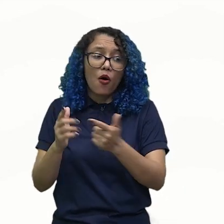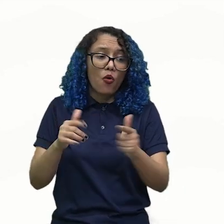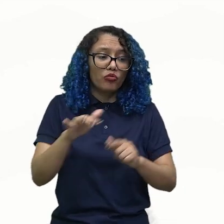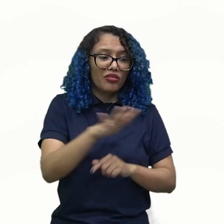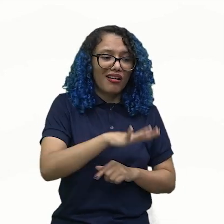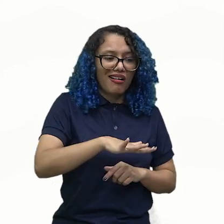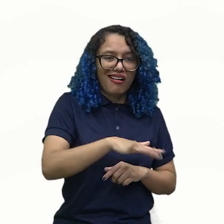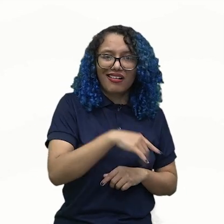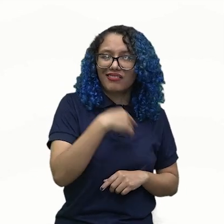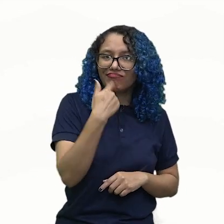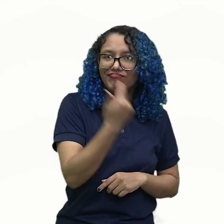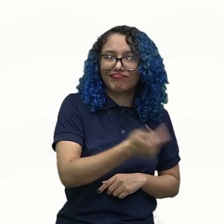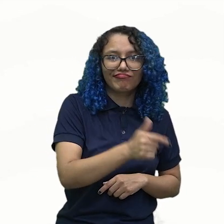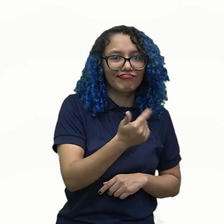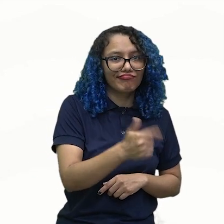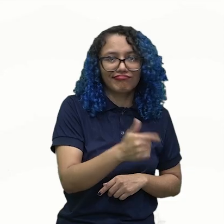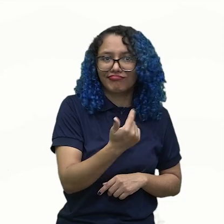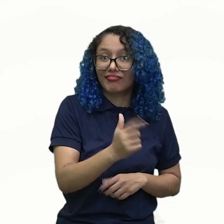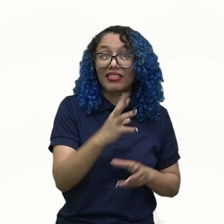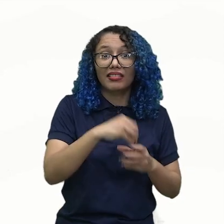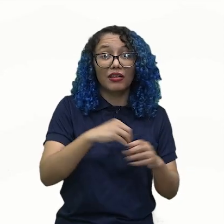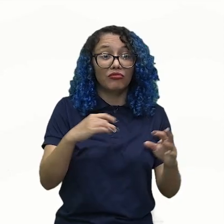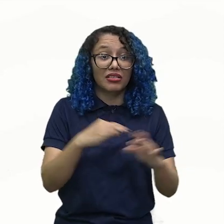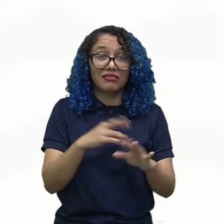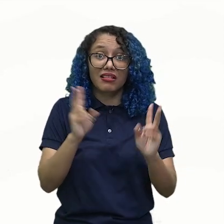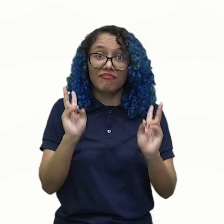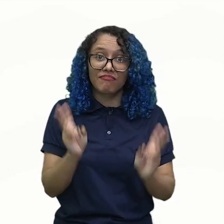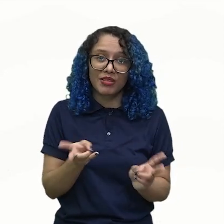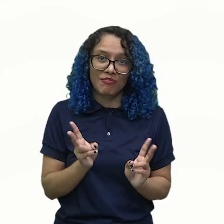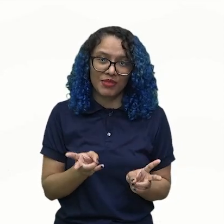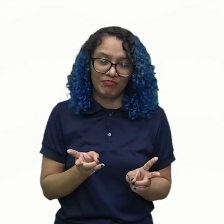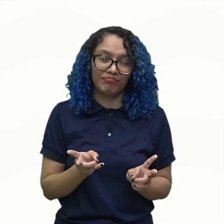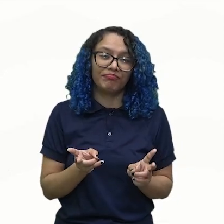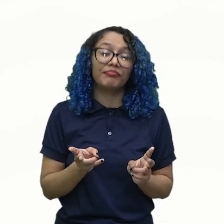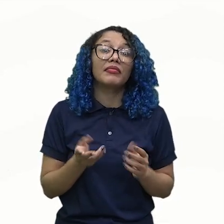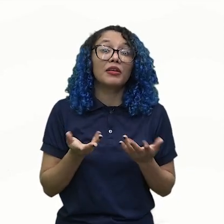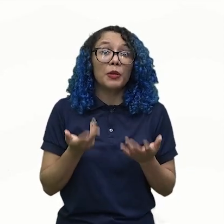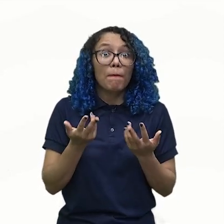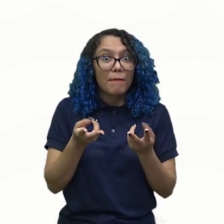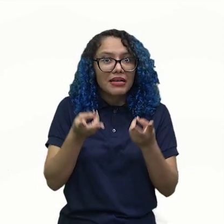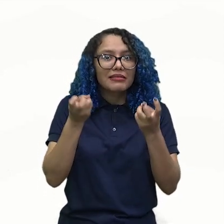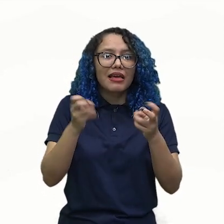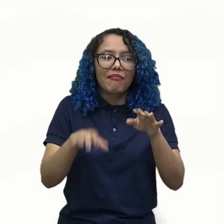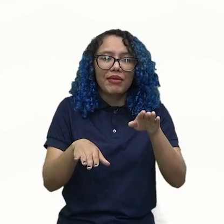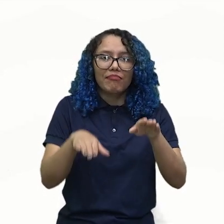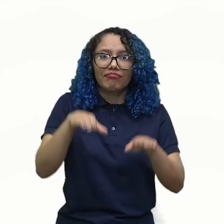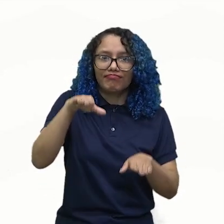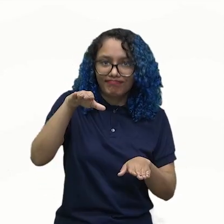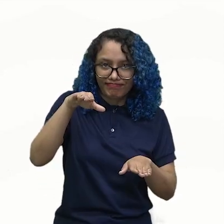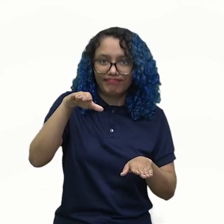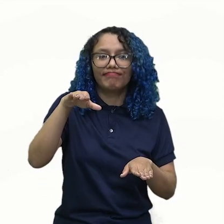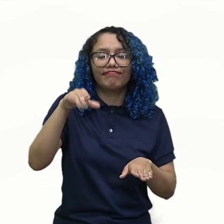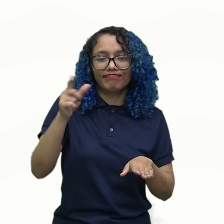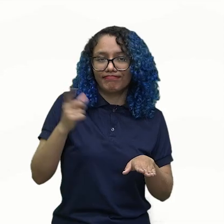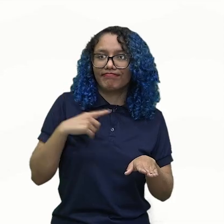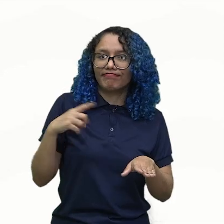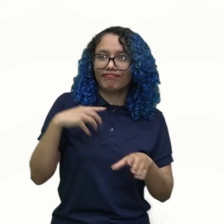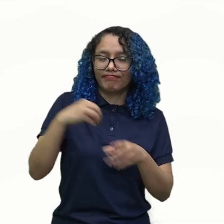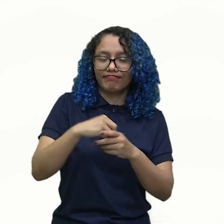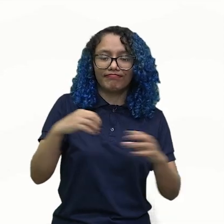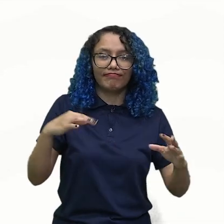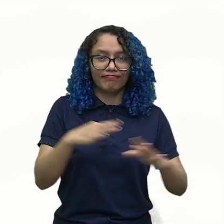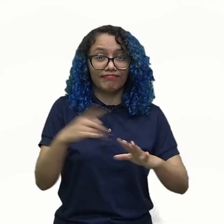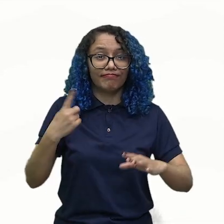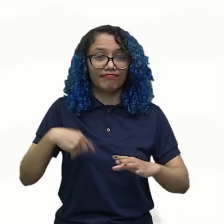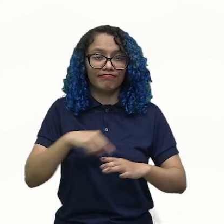não tem, tá? Então a gente consegue observar essas desigualdades socioespaciais nas cidades